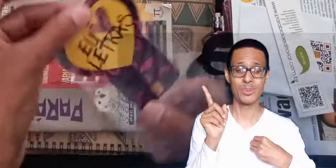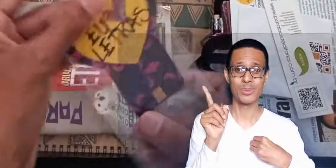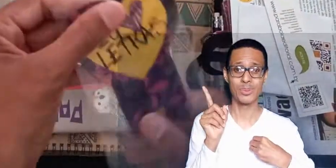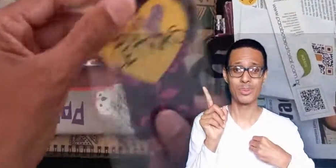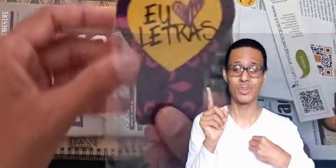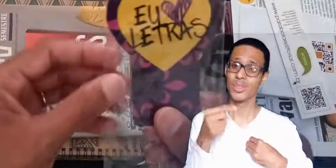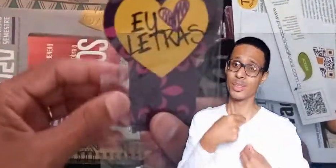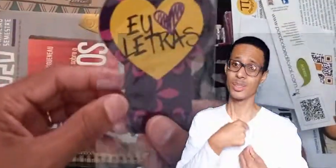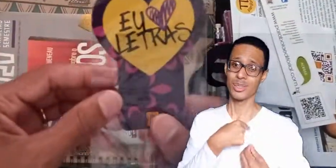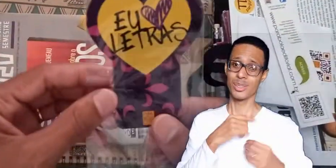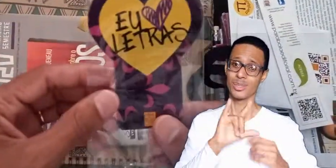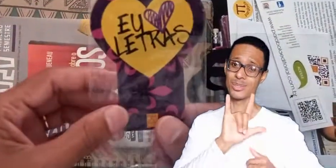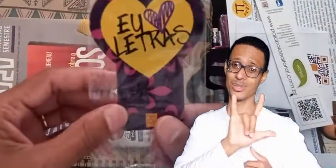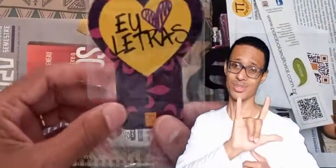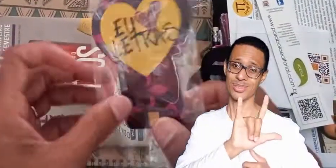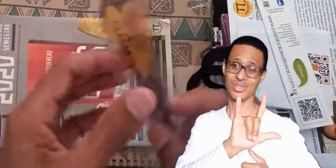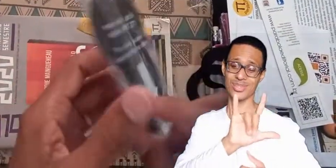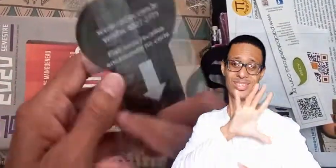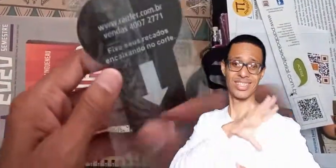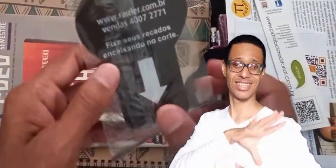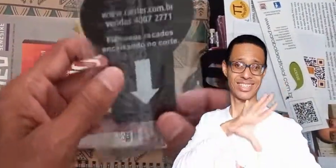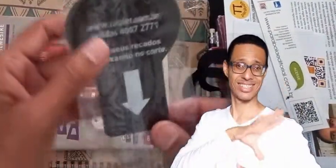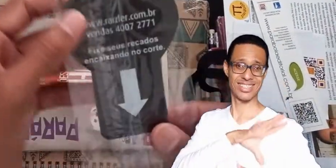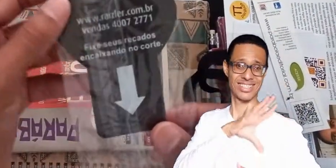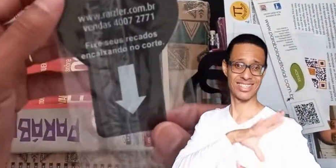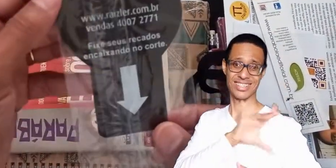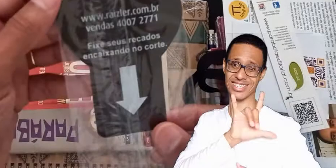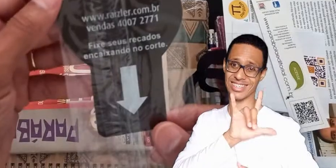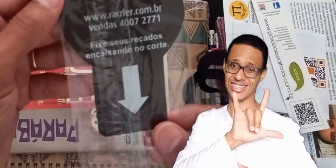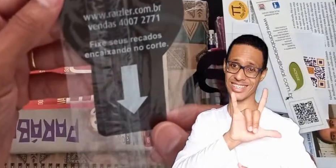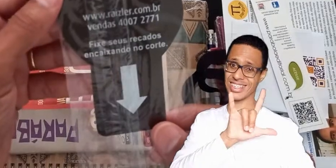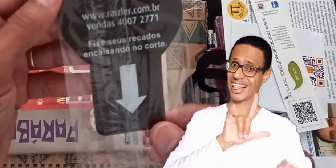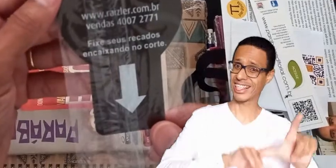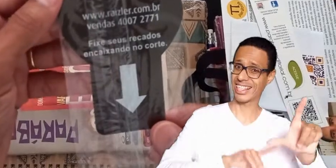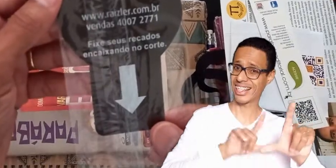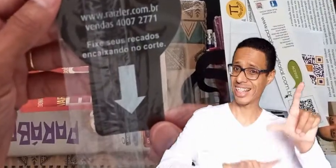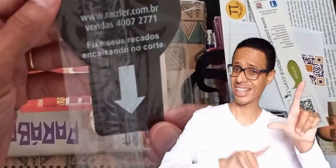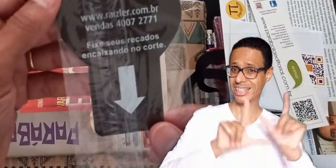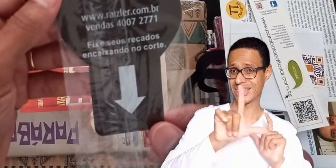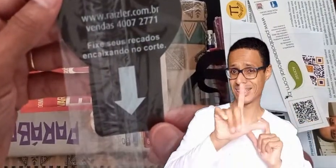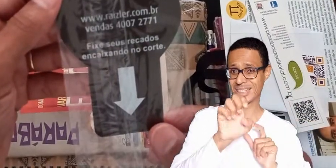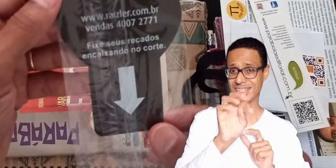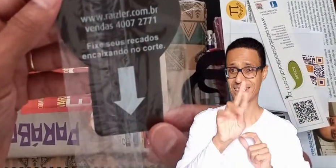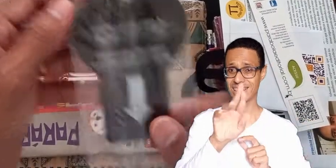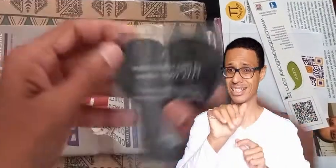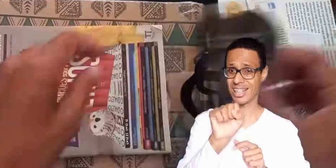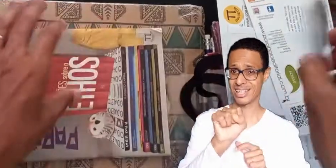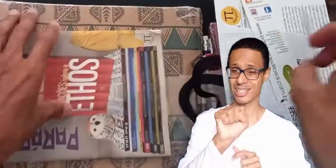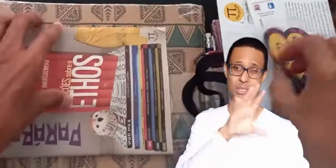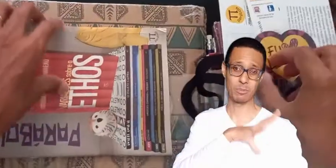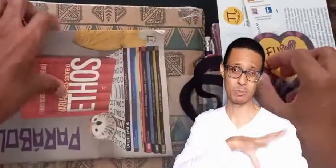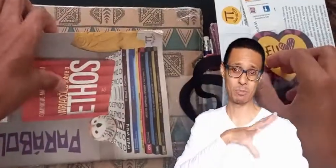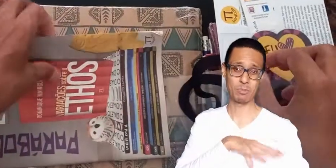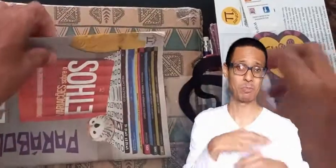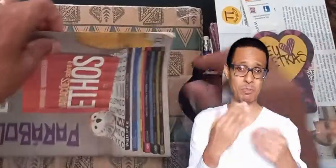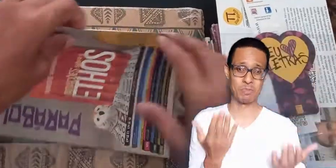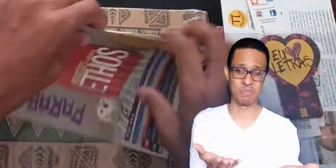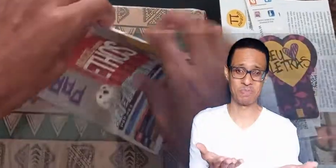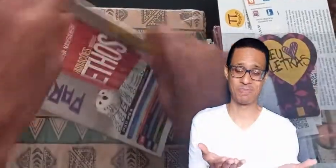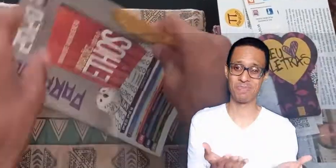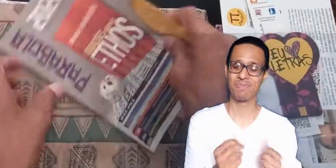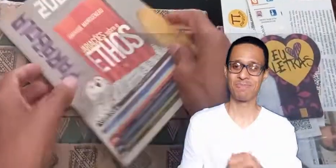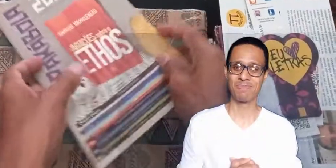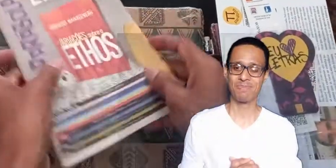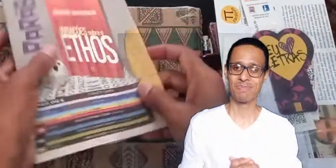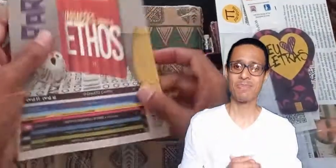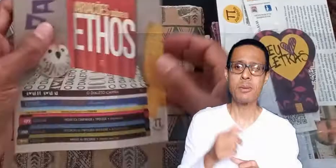amo letras. É imantado. Você pode aí marcar, pendurar. E